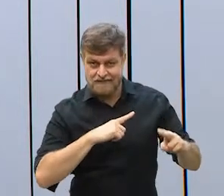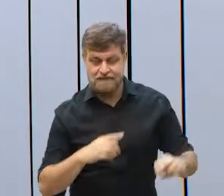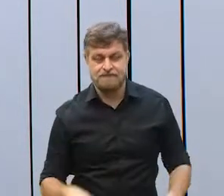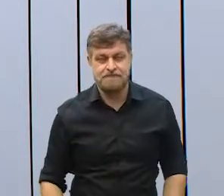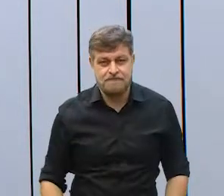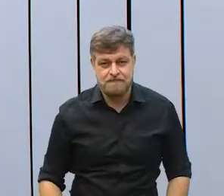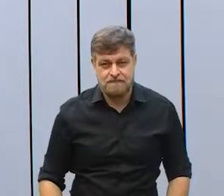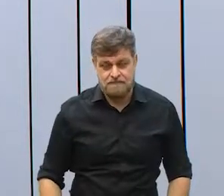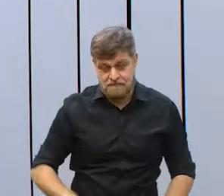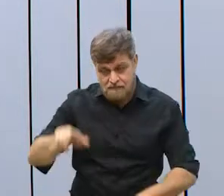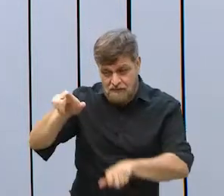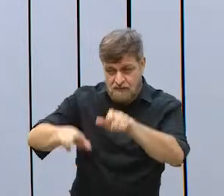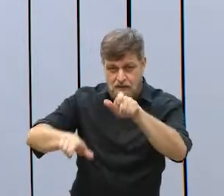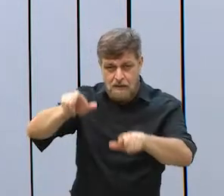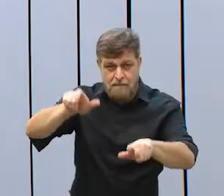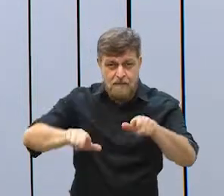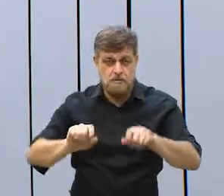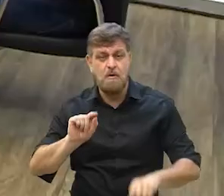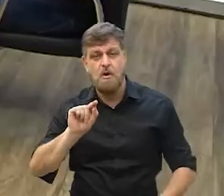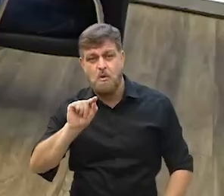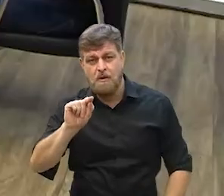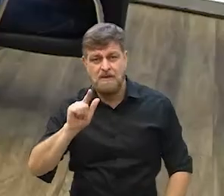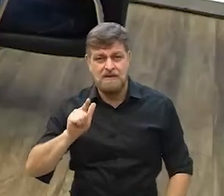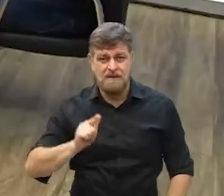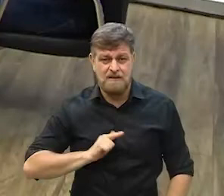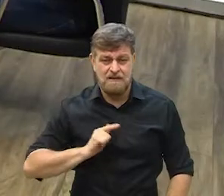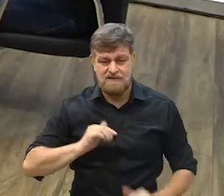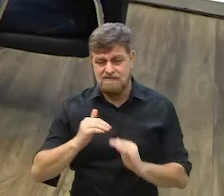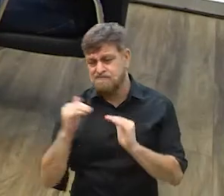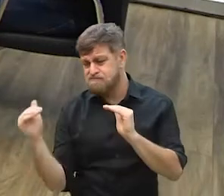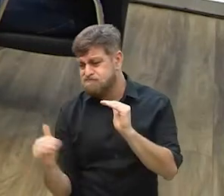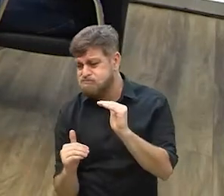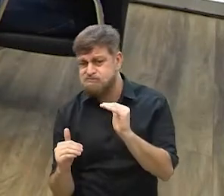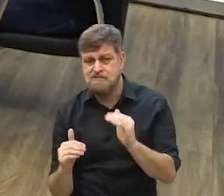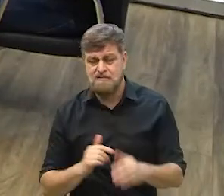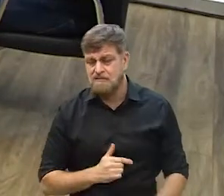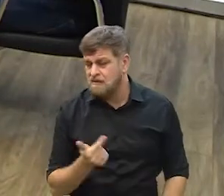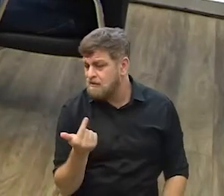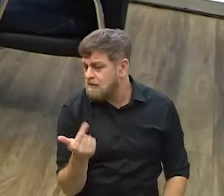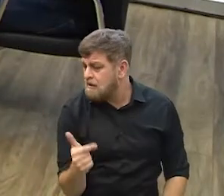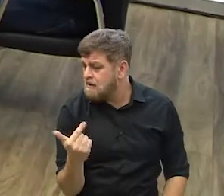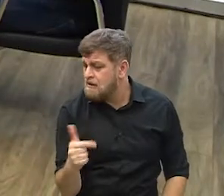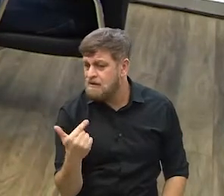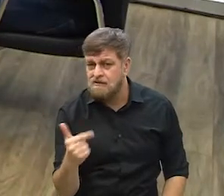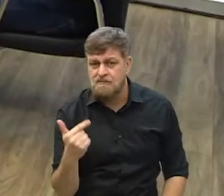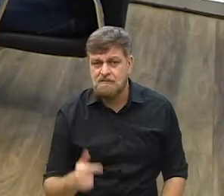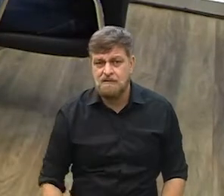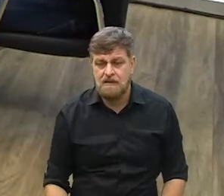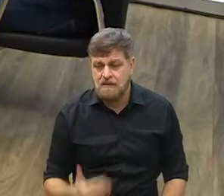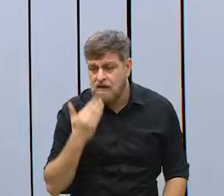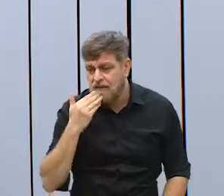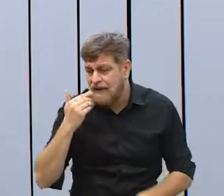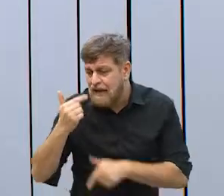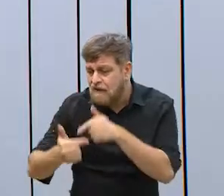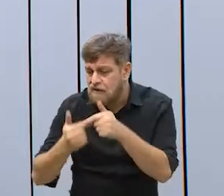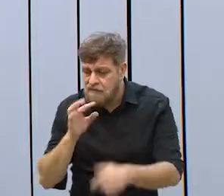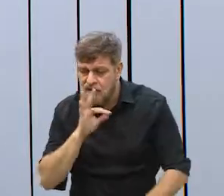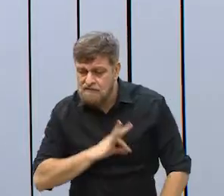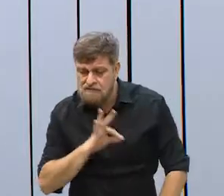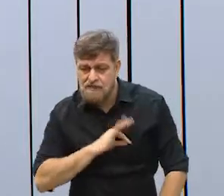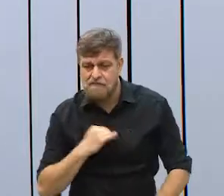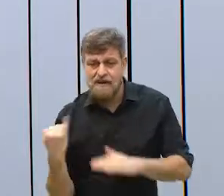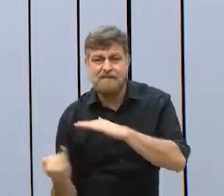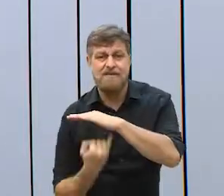ver, são pessoas extremamente vulneráveis que geralmente é a pessoa que faz o bico, que faz aquele trabalho